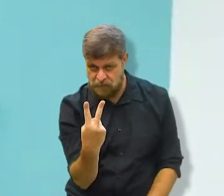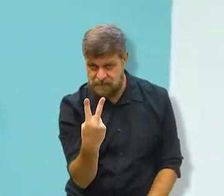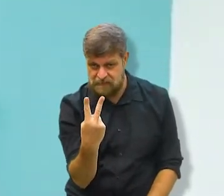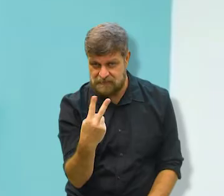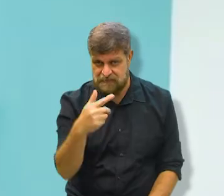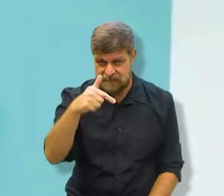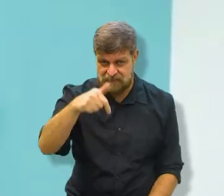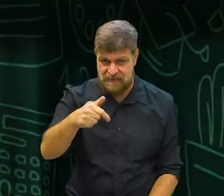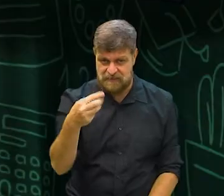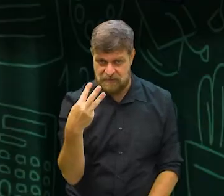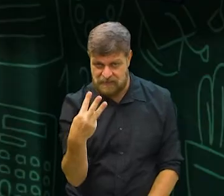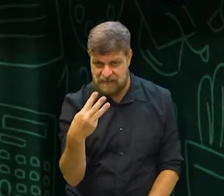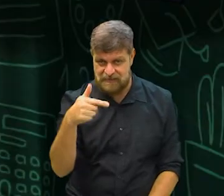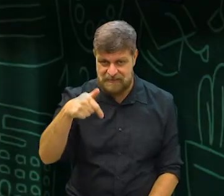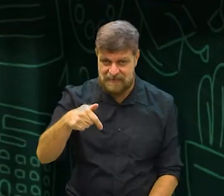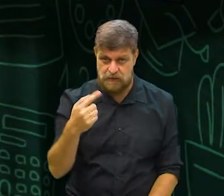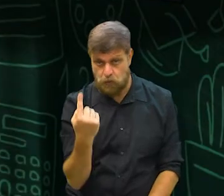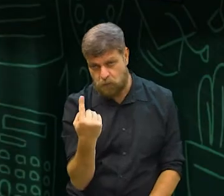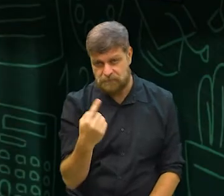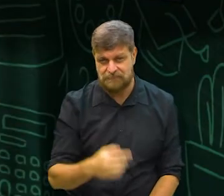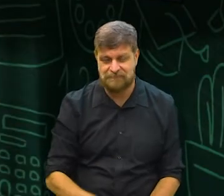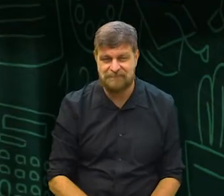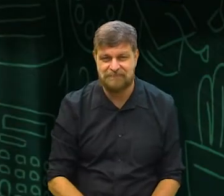97132 7376.